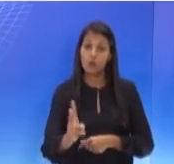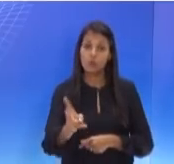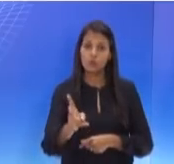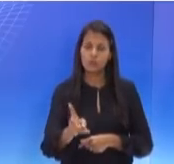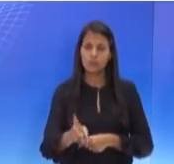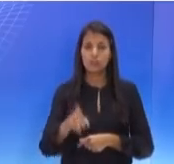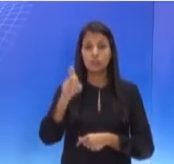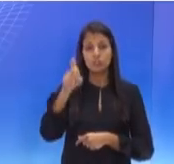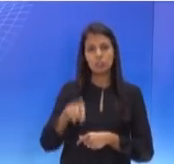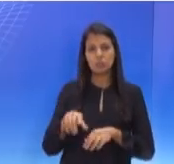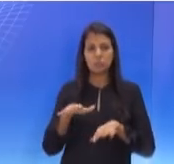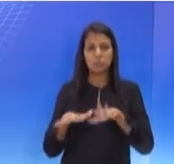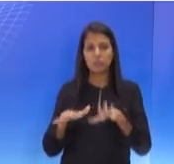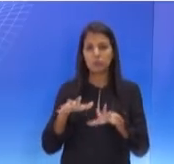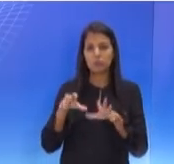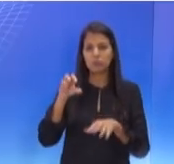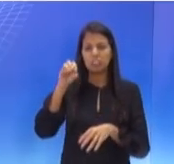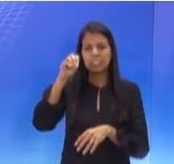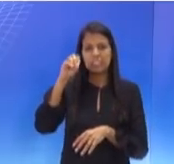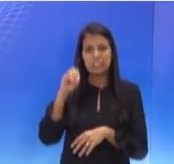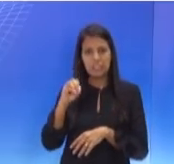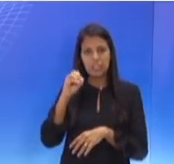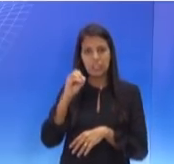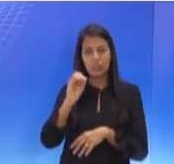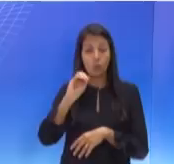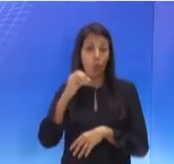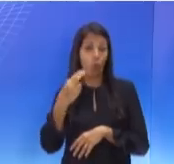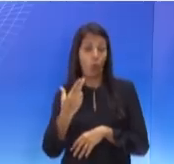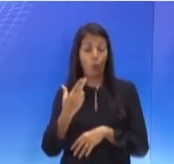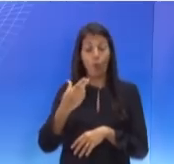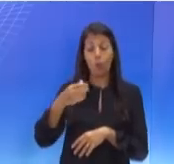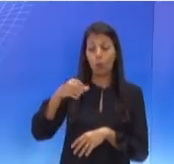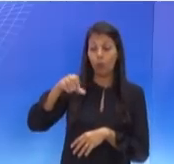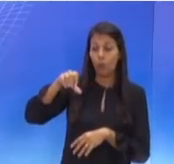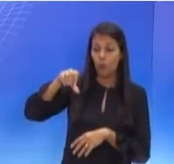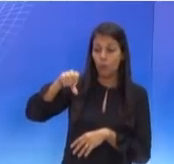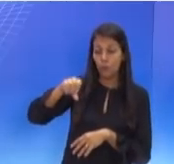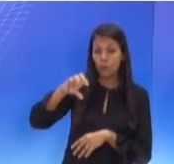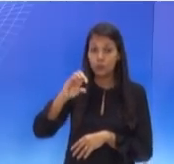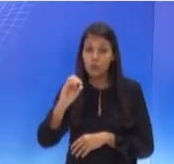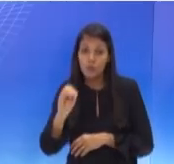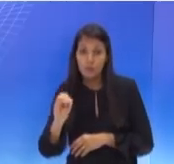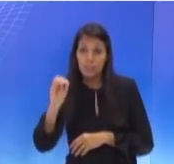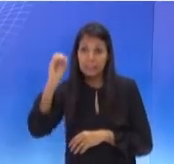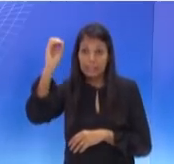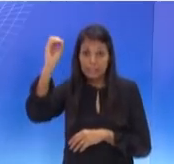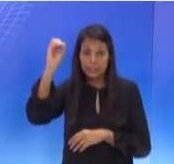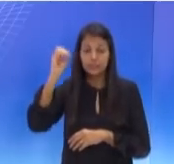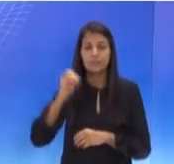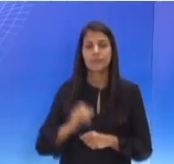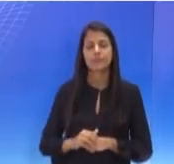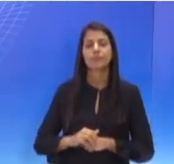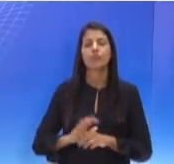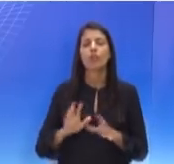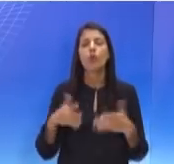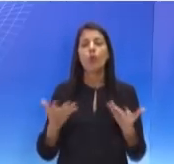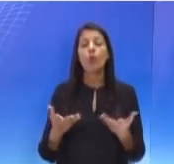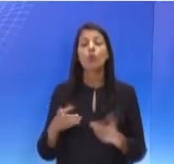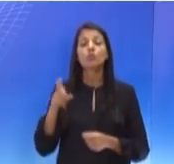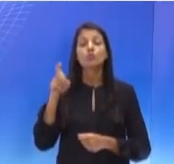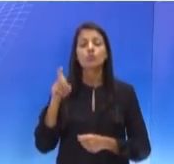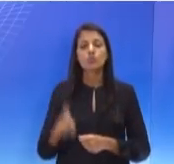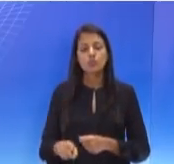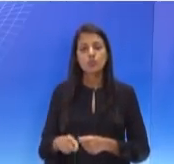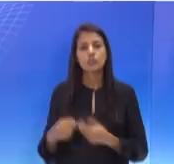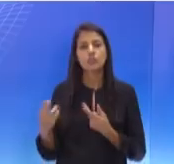graus e 90 graus. Quando x for 30 graus, a intensidade luminosa se reduz a qual percentual de